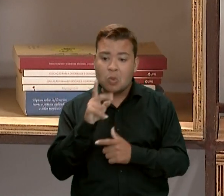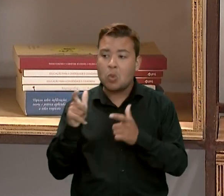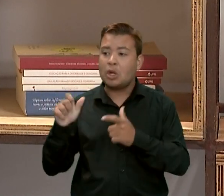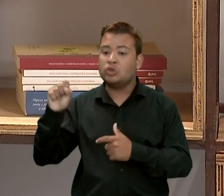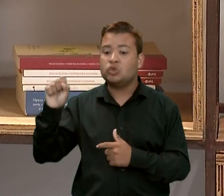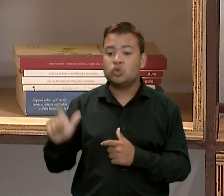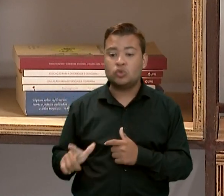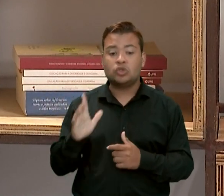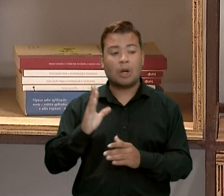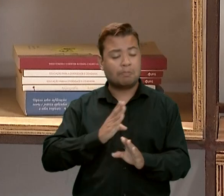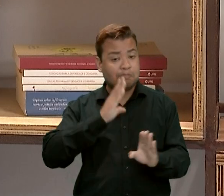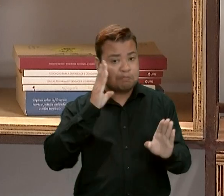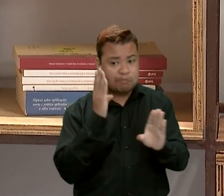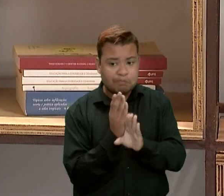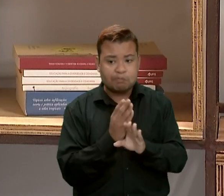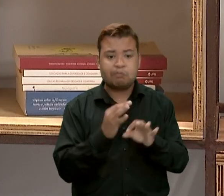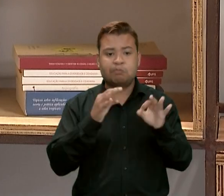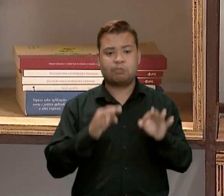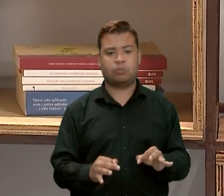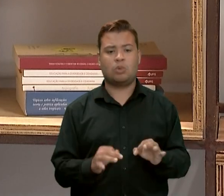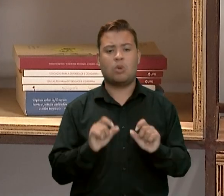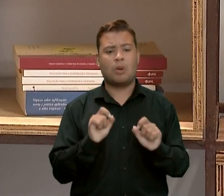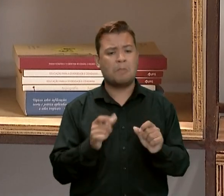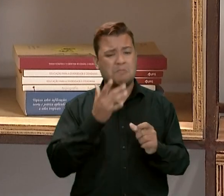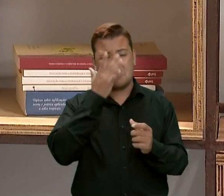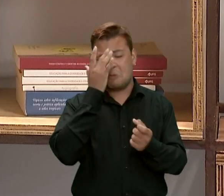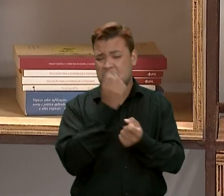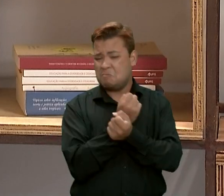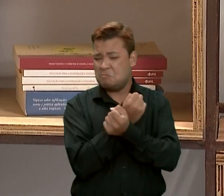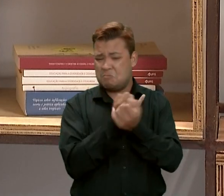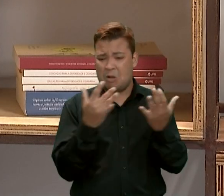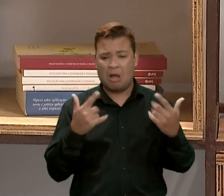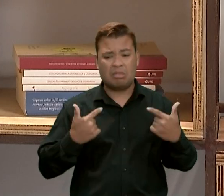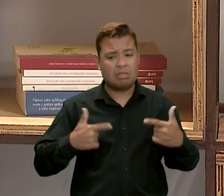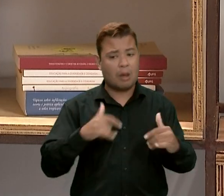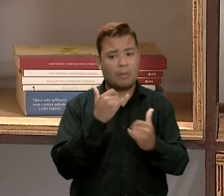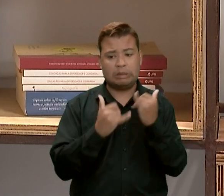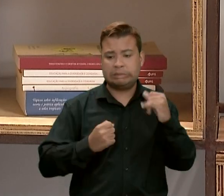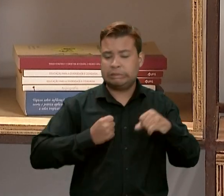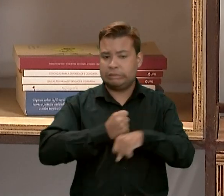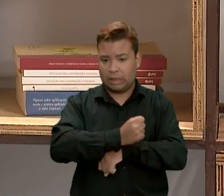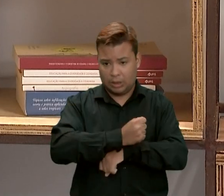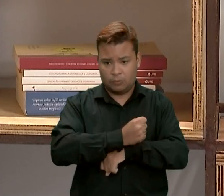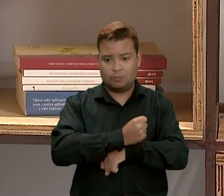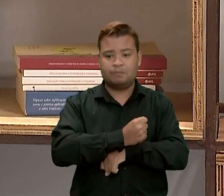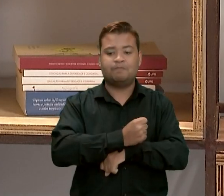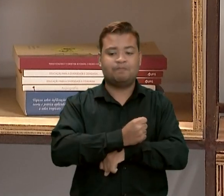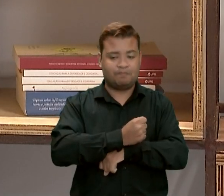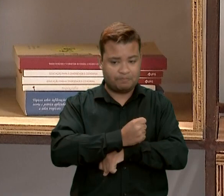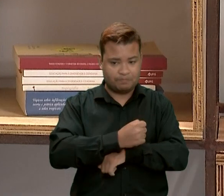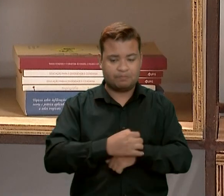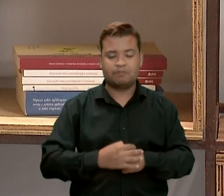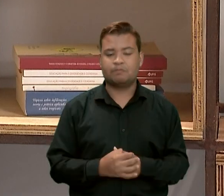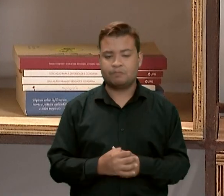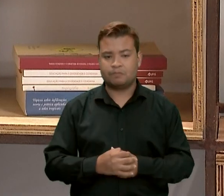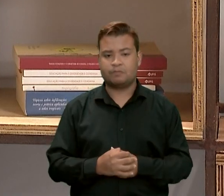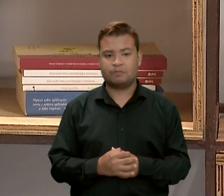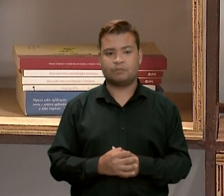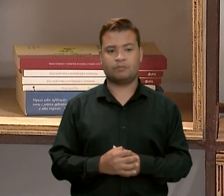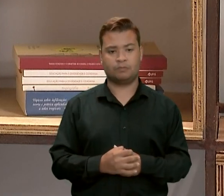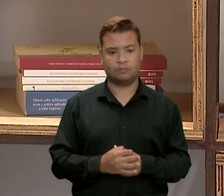um flagrante de dezenas de trabalhadores trabalhando em condições análogas à escravidão. nós